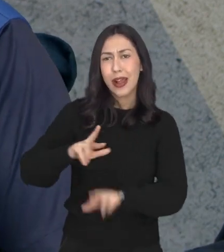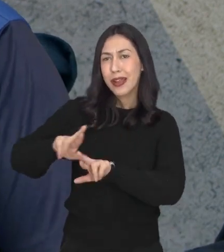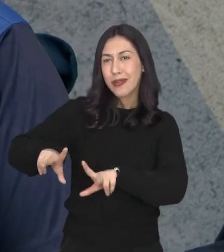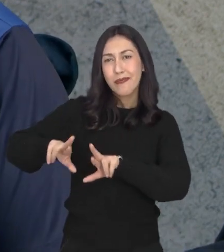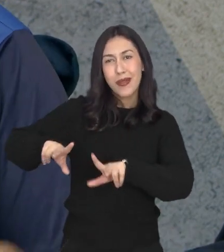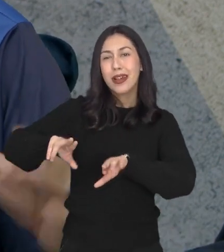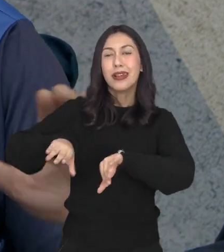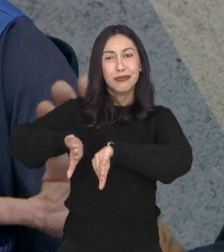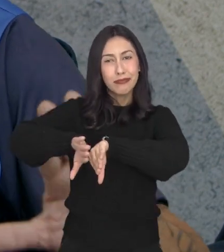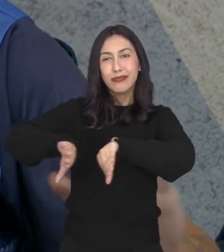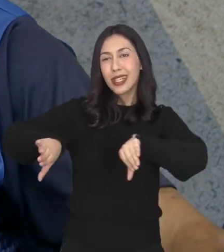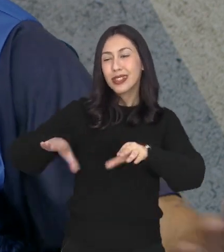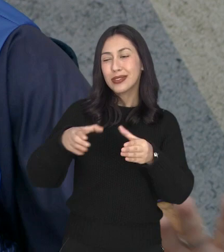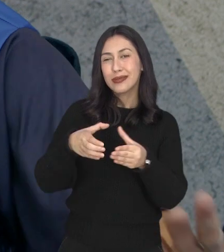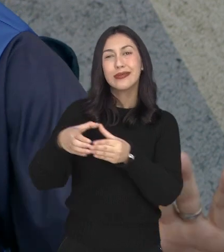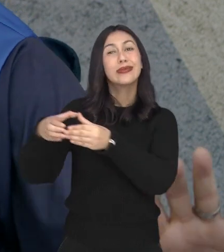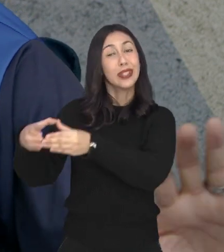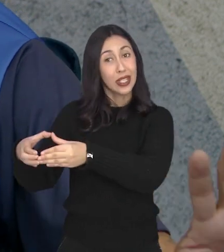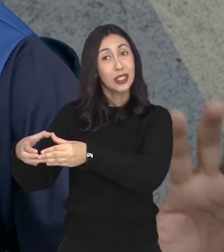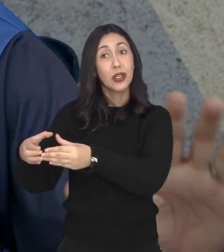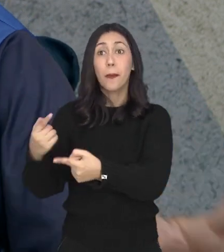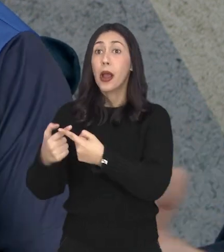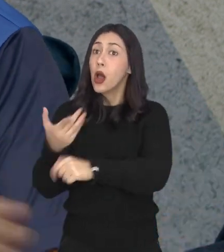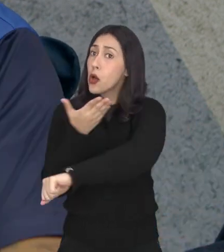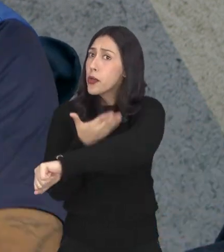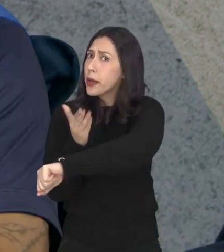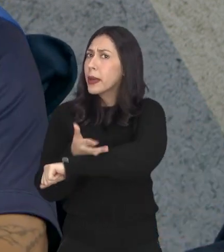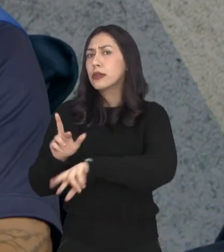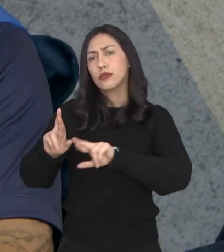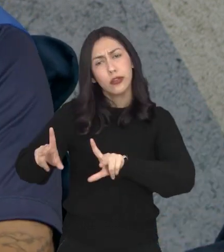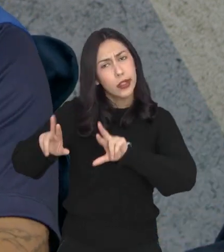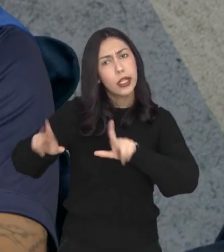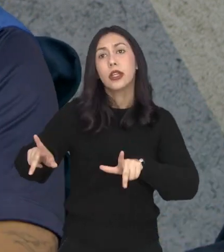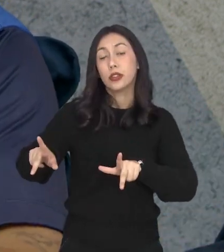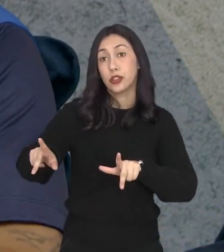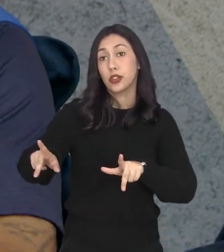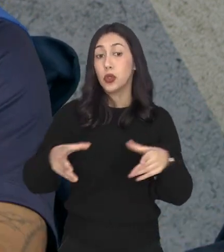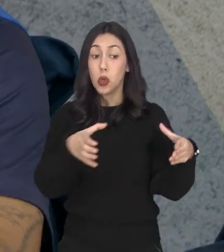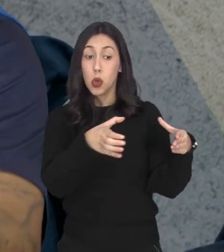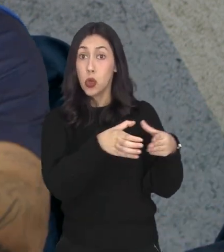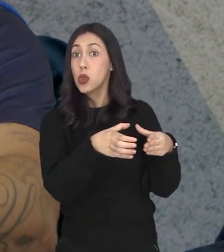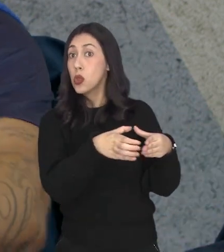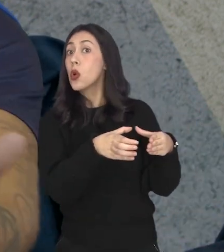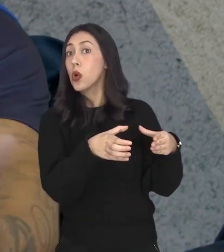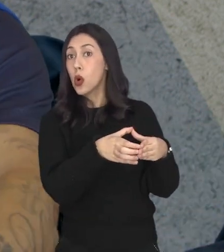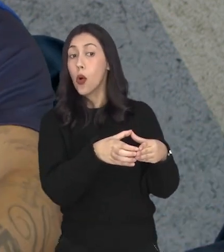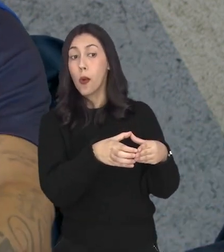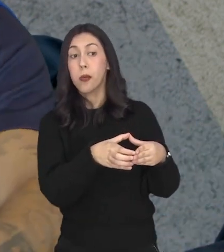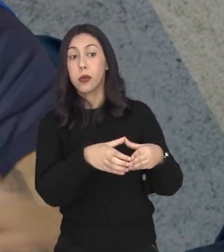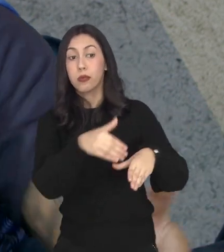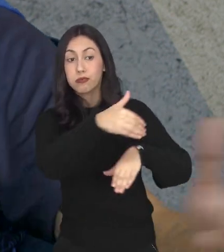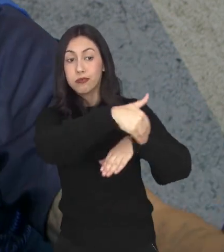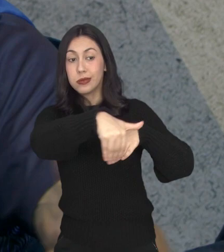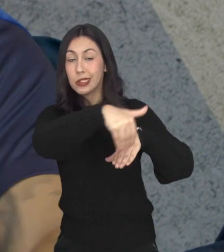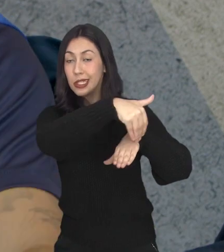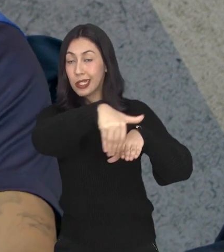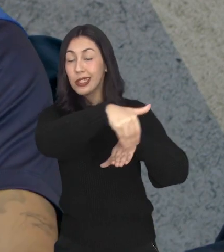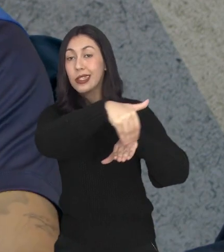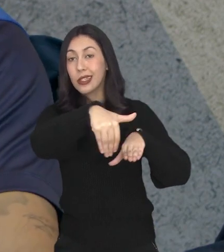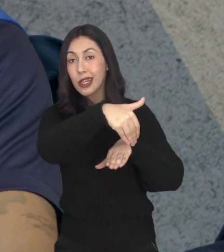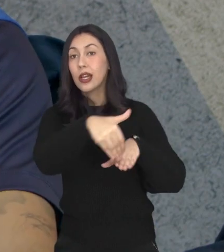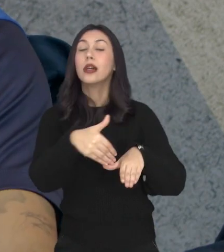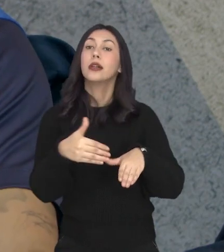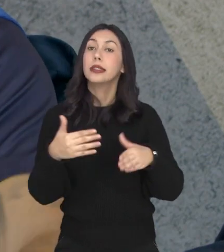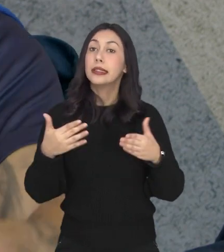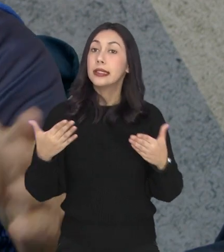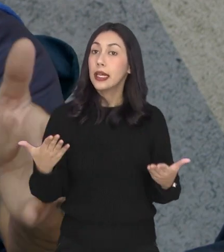o Anderson lá. É uma área mais específica, então os treinamentos são diferenciados de nós. Parte de linha, né? O Anderson faz o trabalho